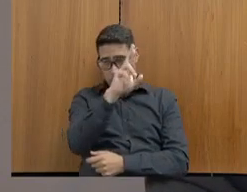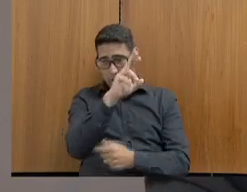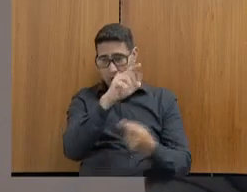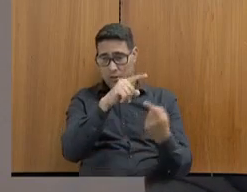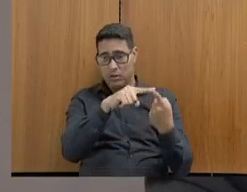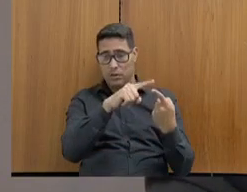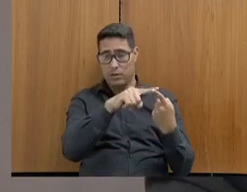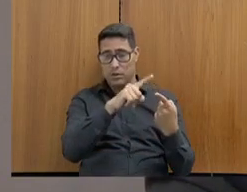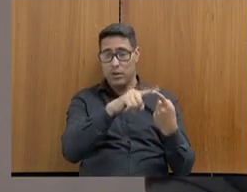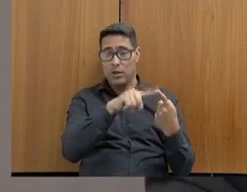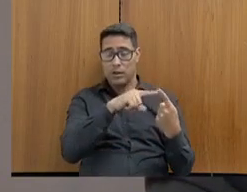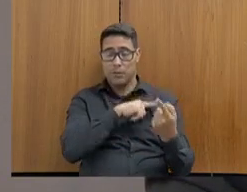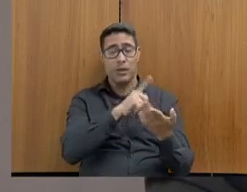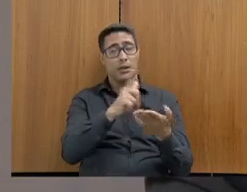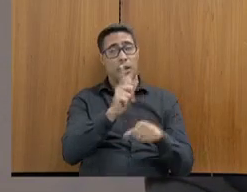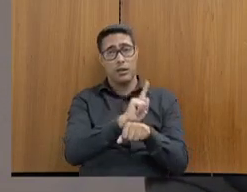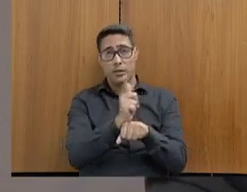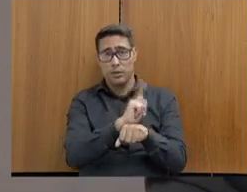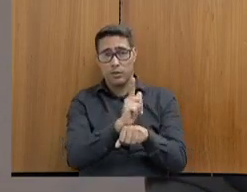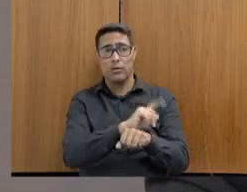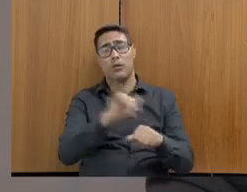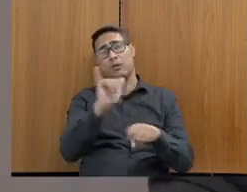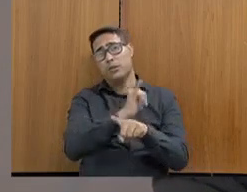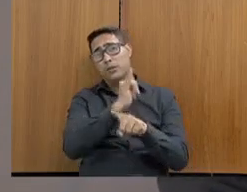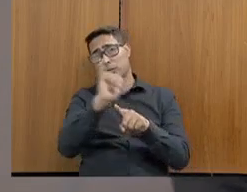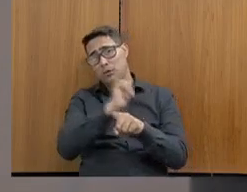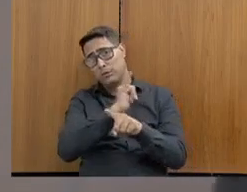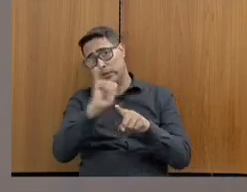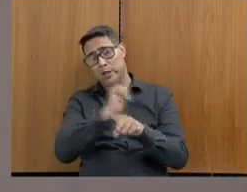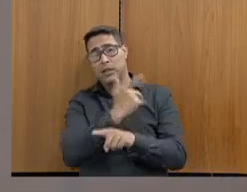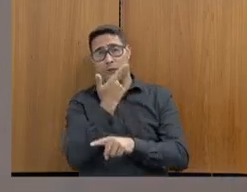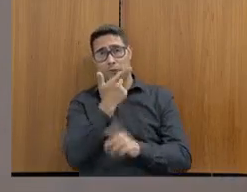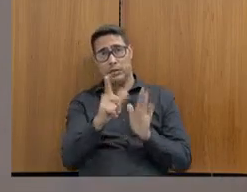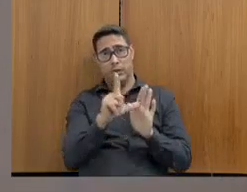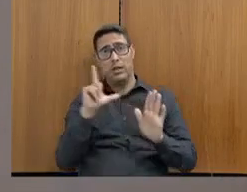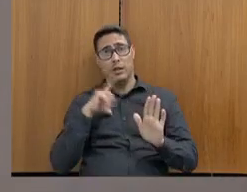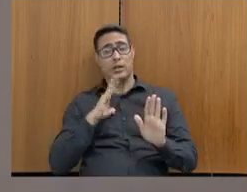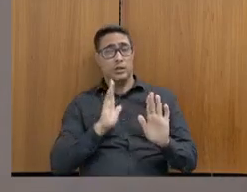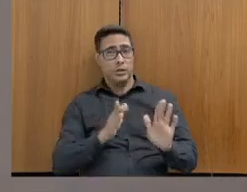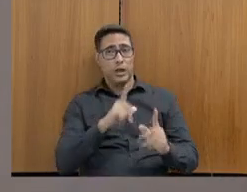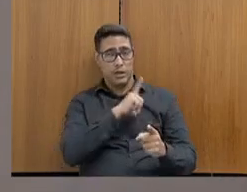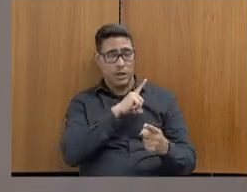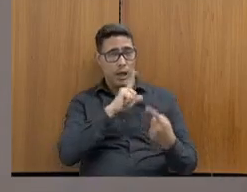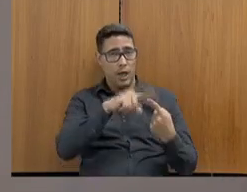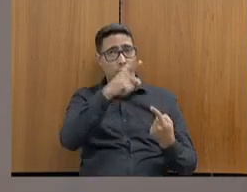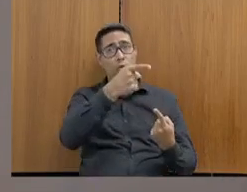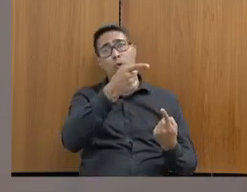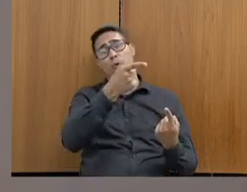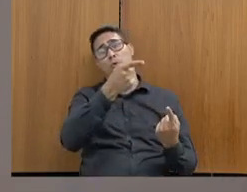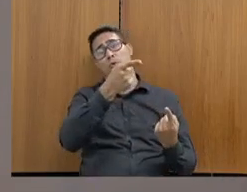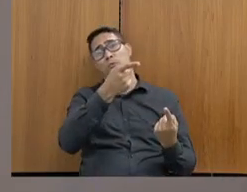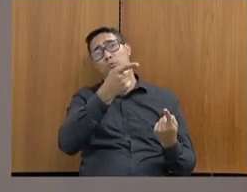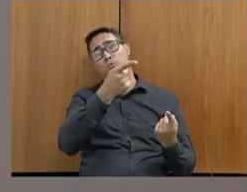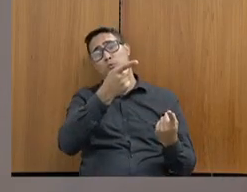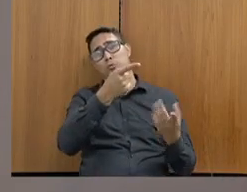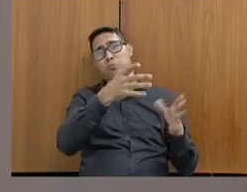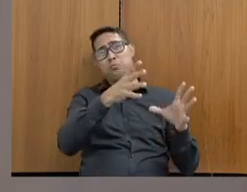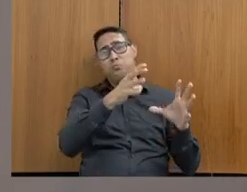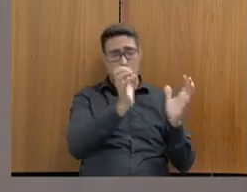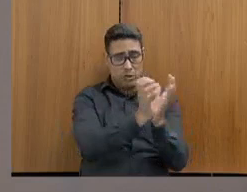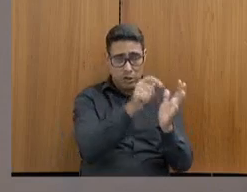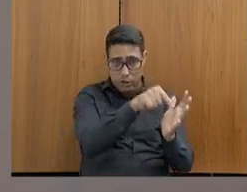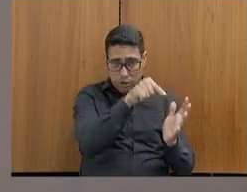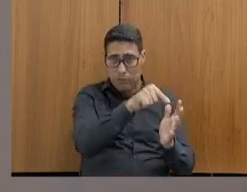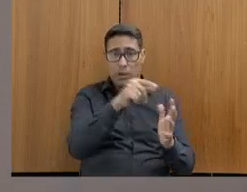a gestão implementação da iniciativa estratégica como eu já disse né que hoje se torna um programa é que foi validado pelo conselho Superior